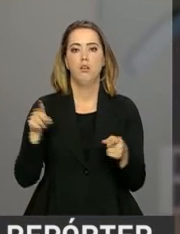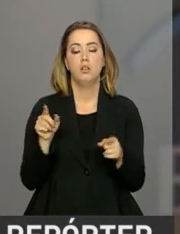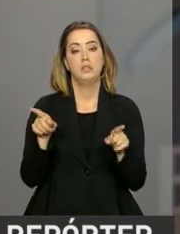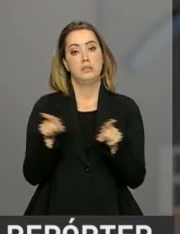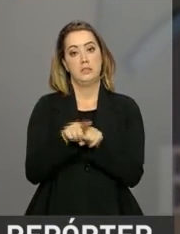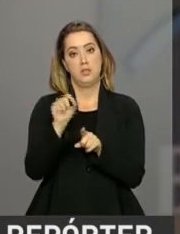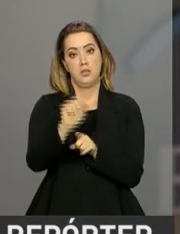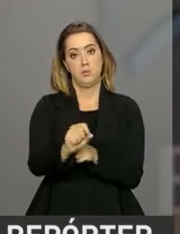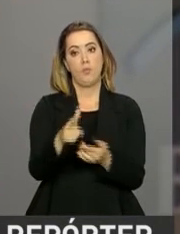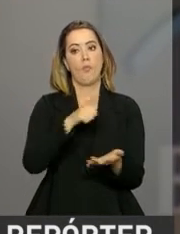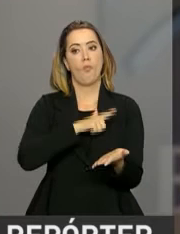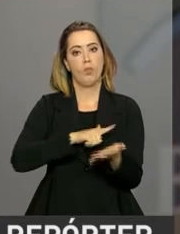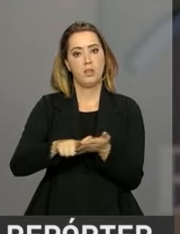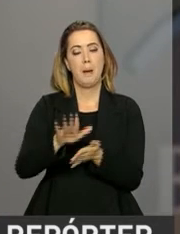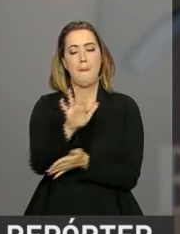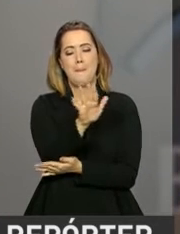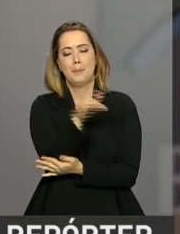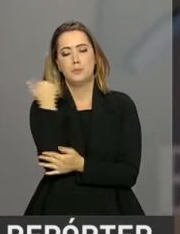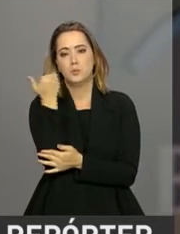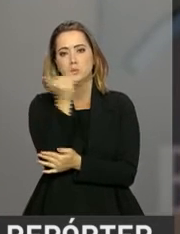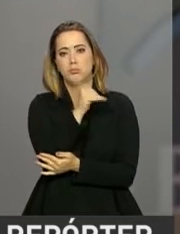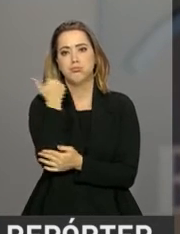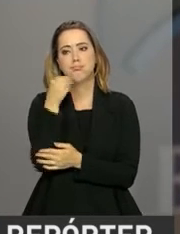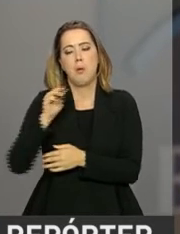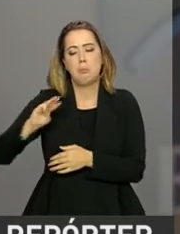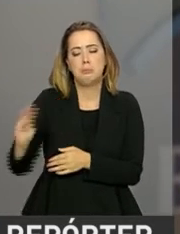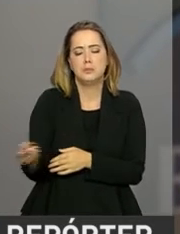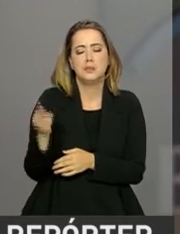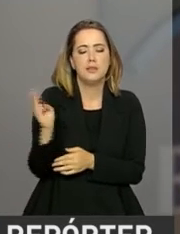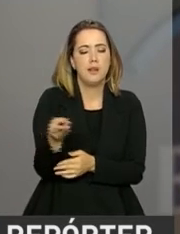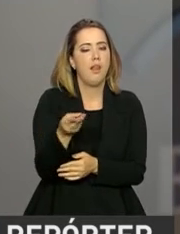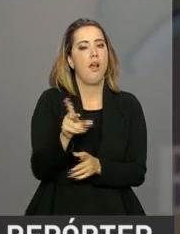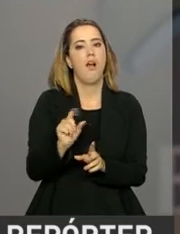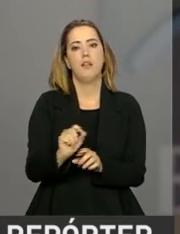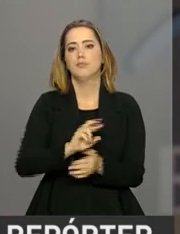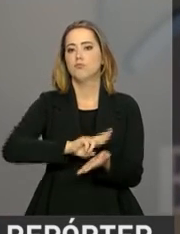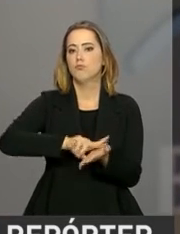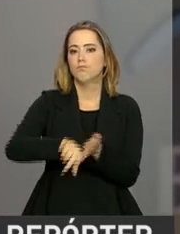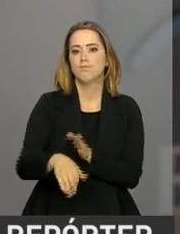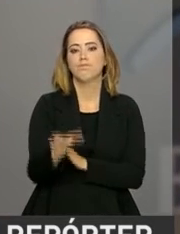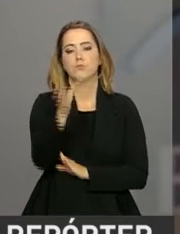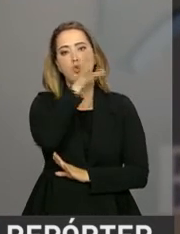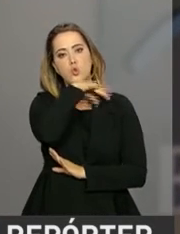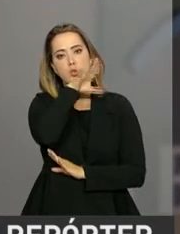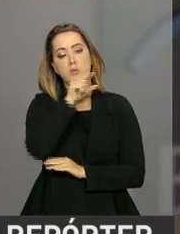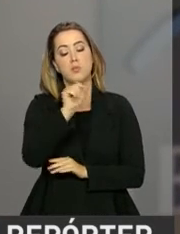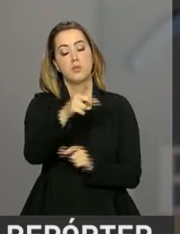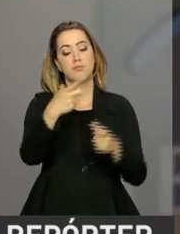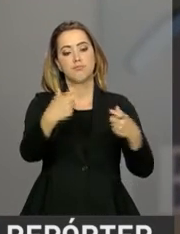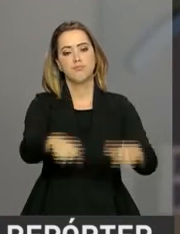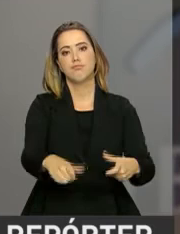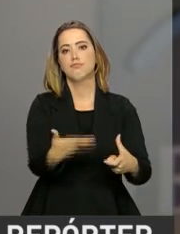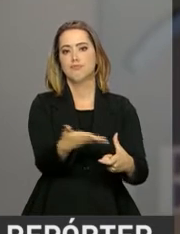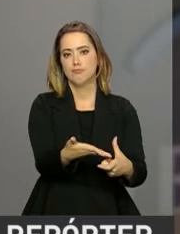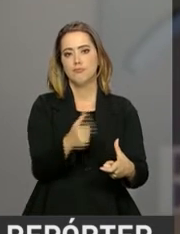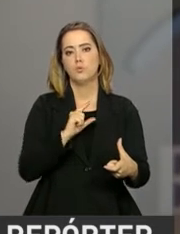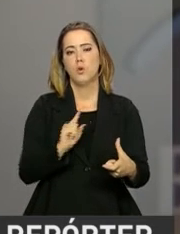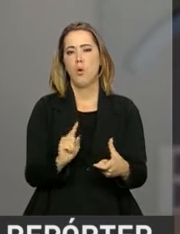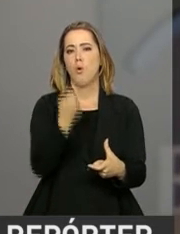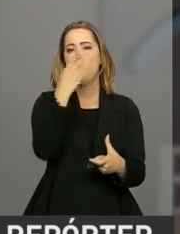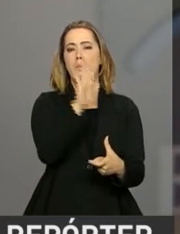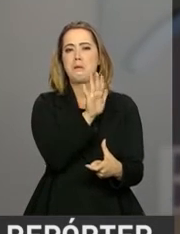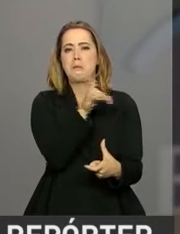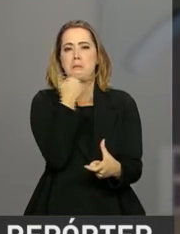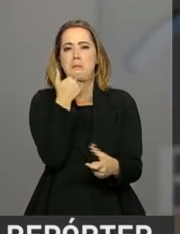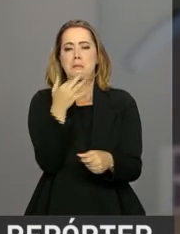ela está provocando a morte de milhares ou centenas no mínimo de animais que existem ali naquela região e uma morte dolorosa